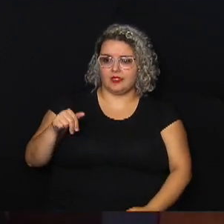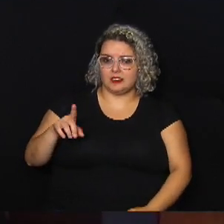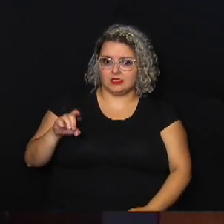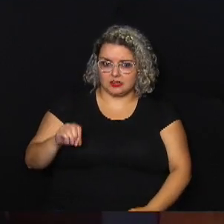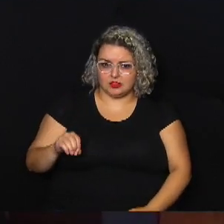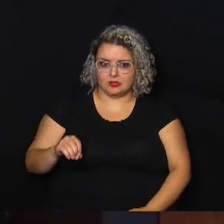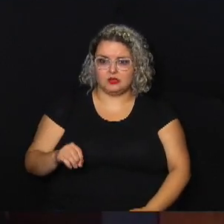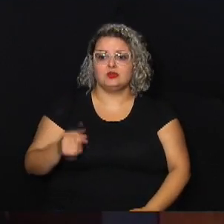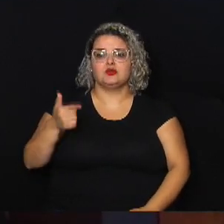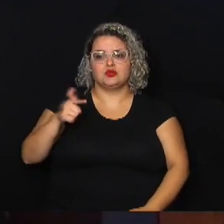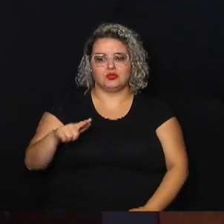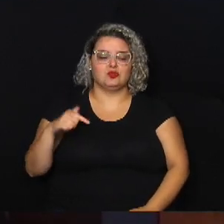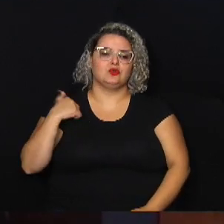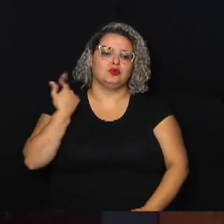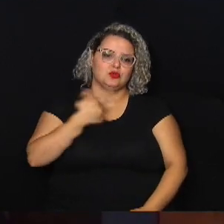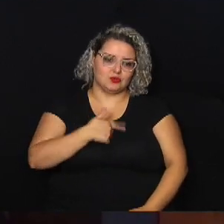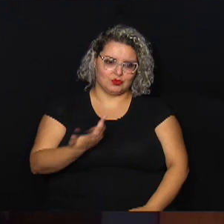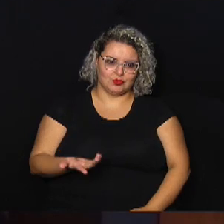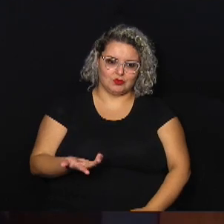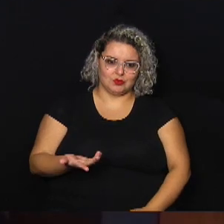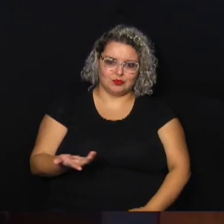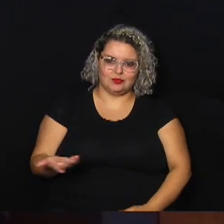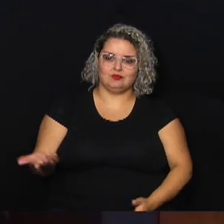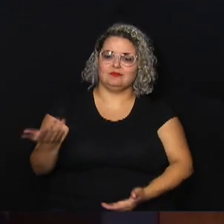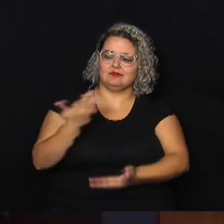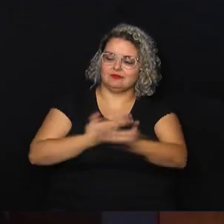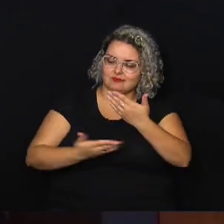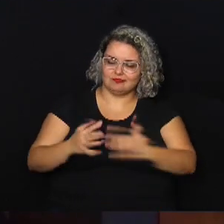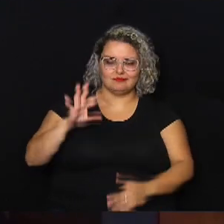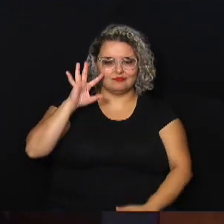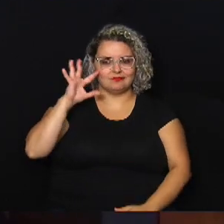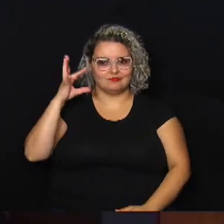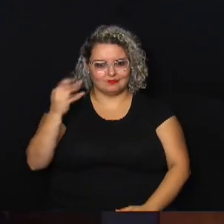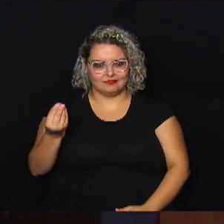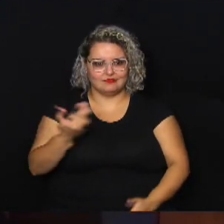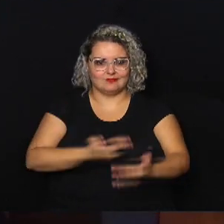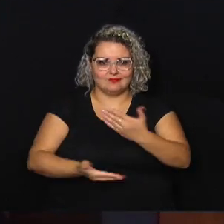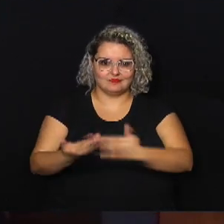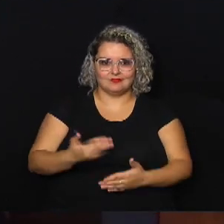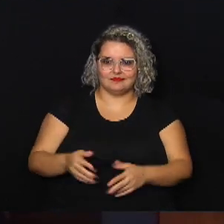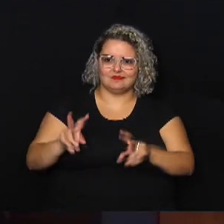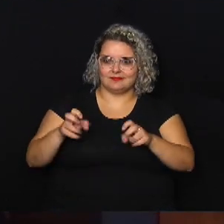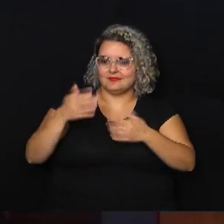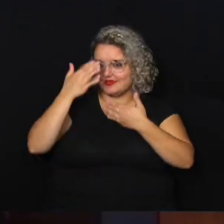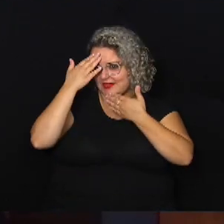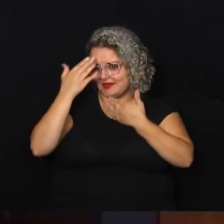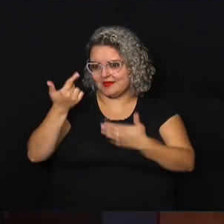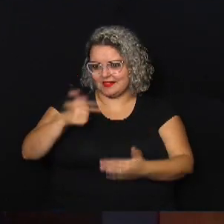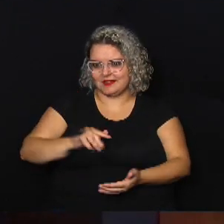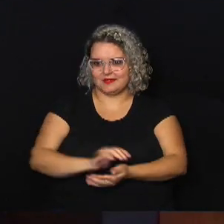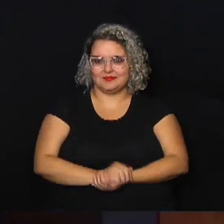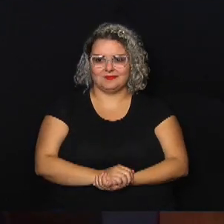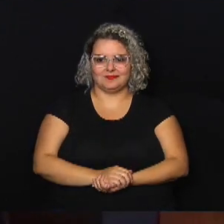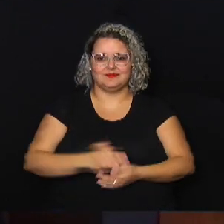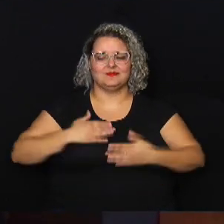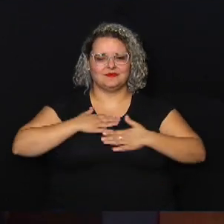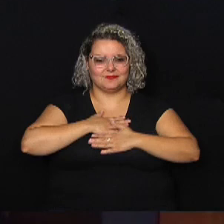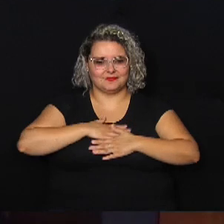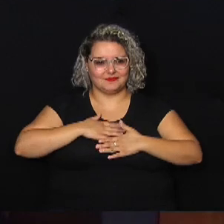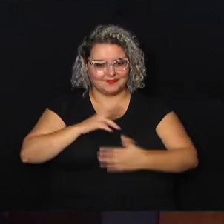está novamente com a gente aqui para dividir muito conhecimento e a opinião dele sobre esse assunto. Fernando, obrigada novamente. É um prazer, como